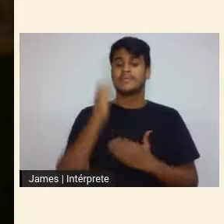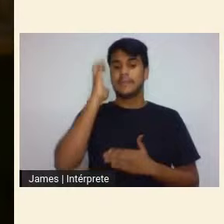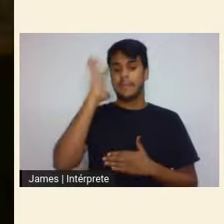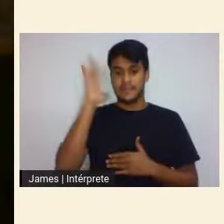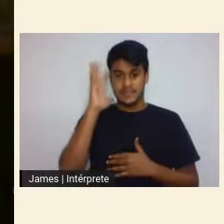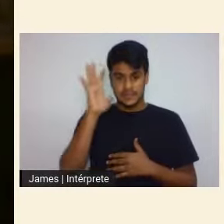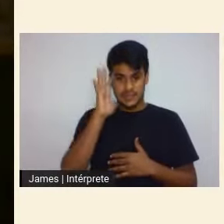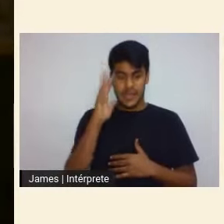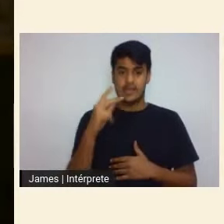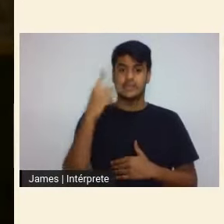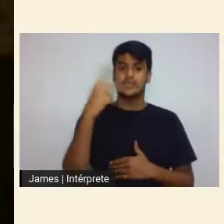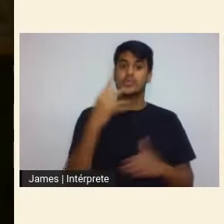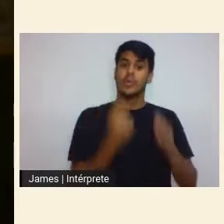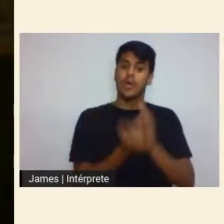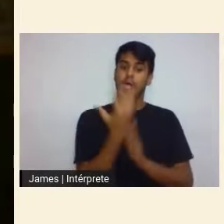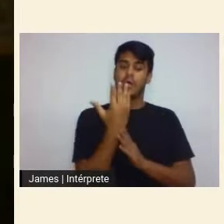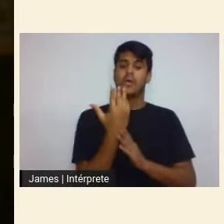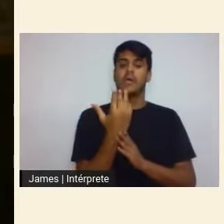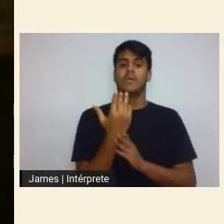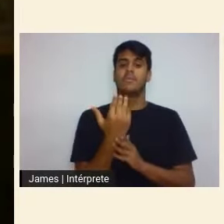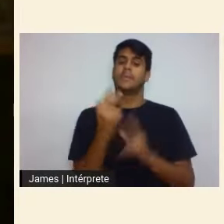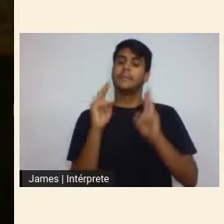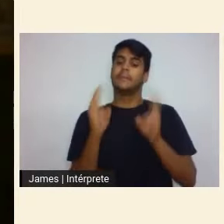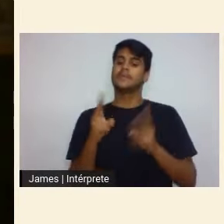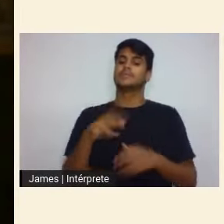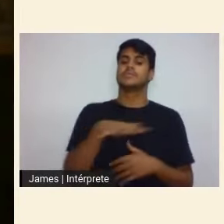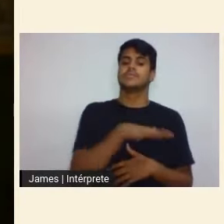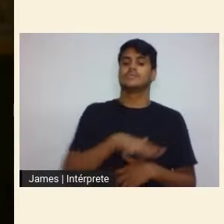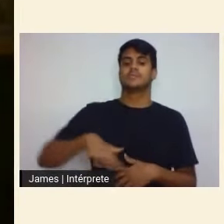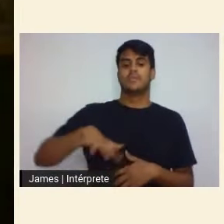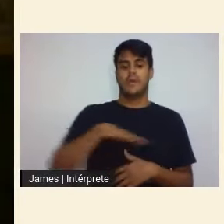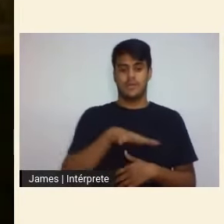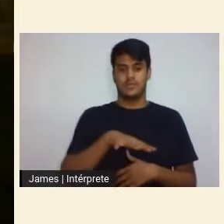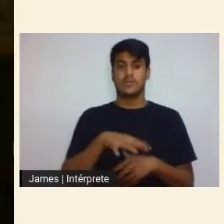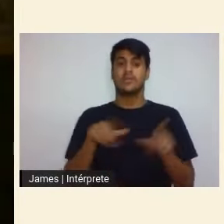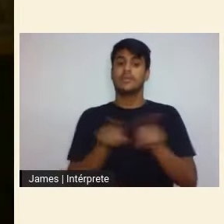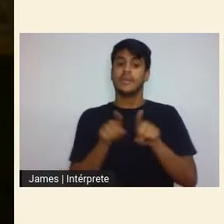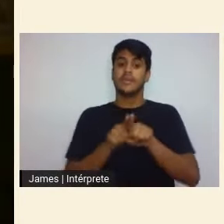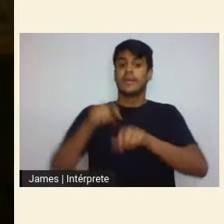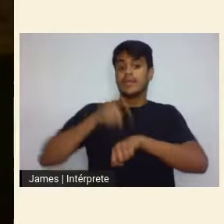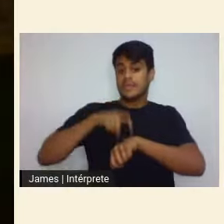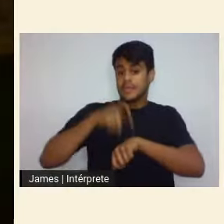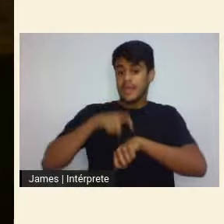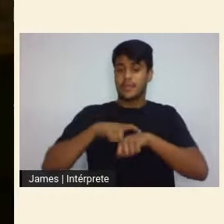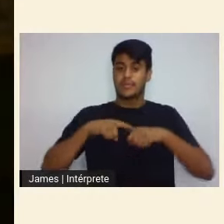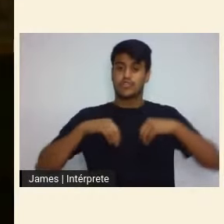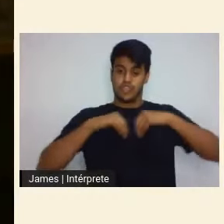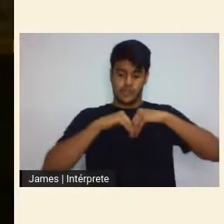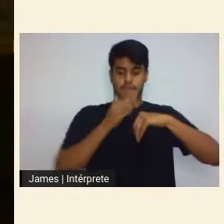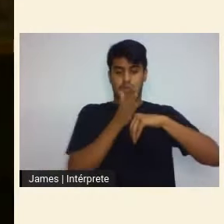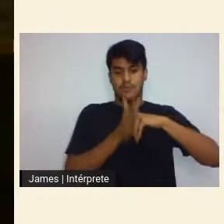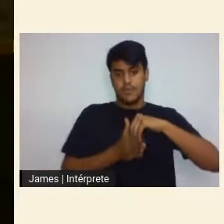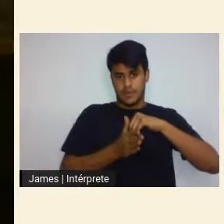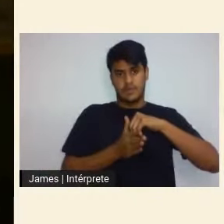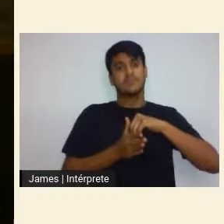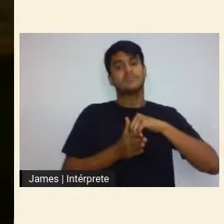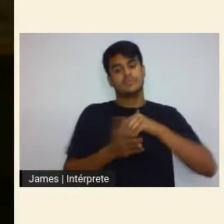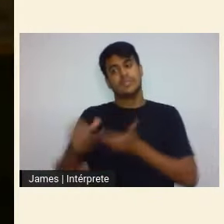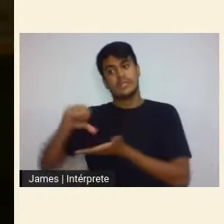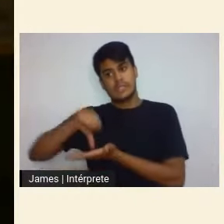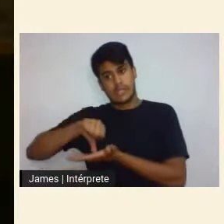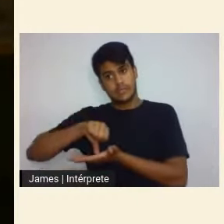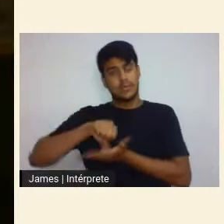que pensam suas obras nesse espaço e tempo de fronteira, de centro e periferia. Ainda bem